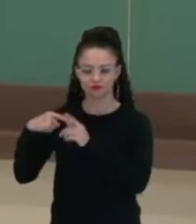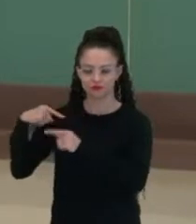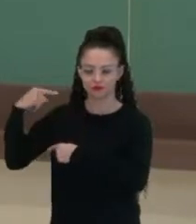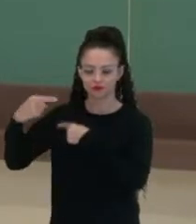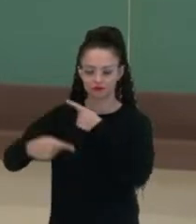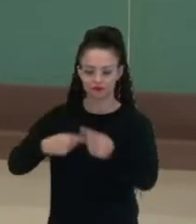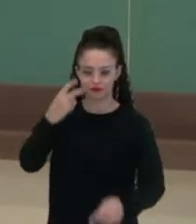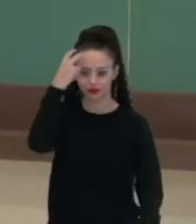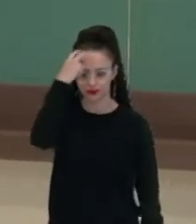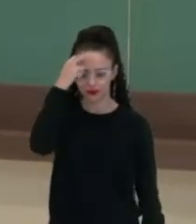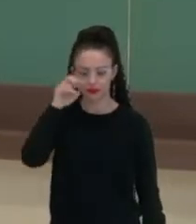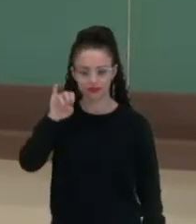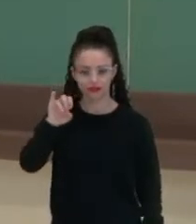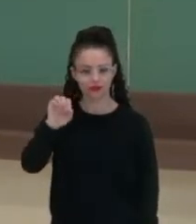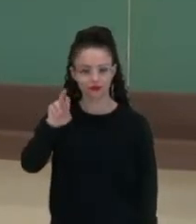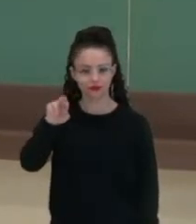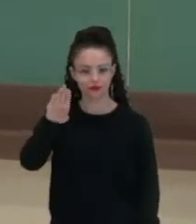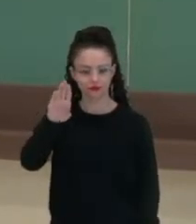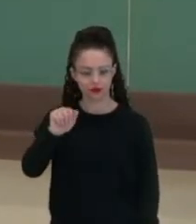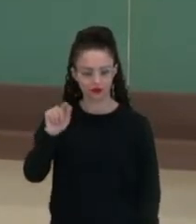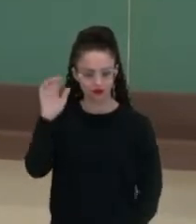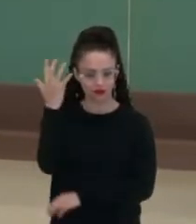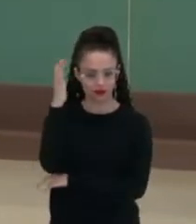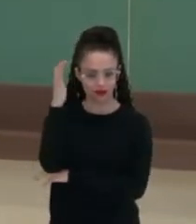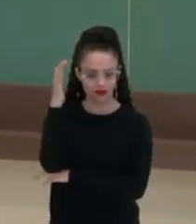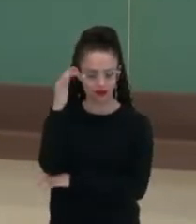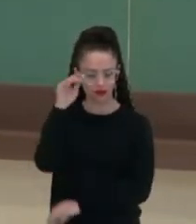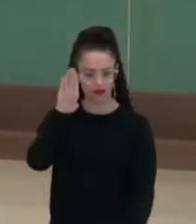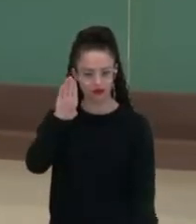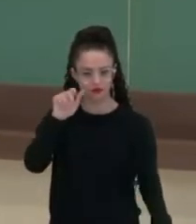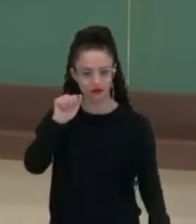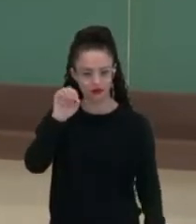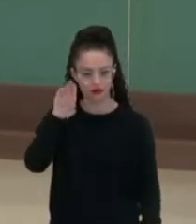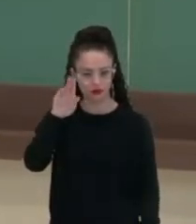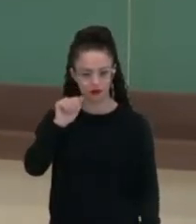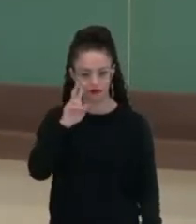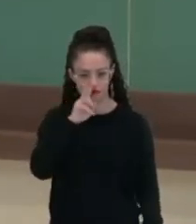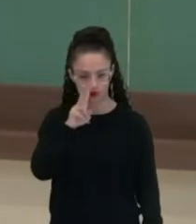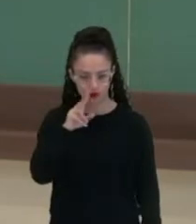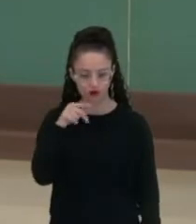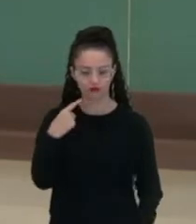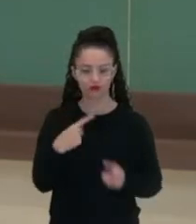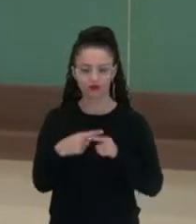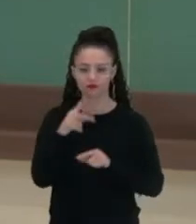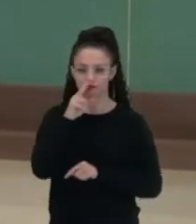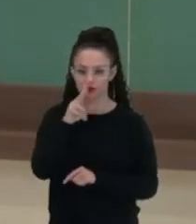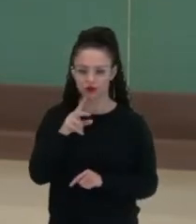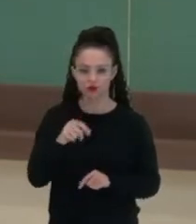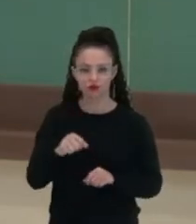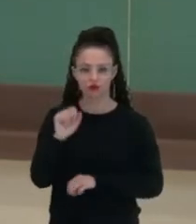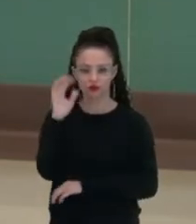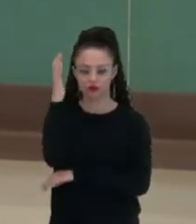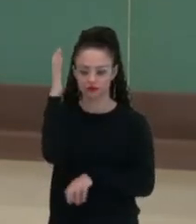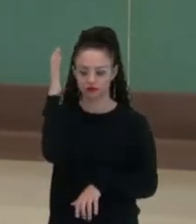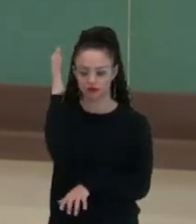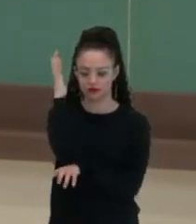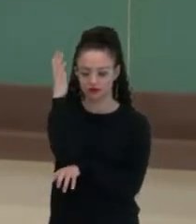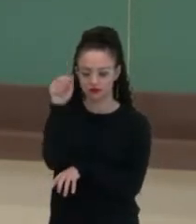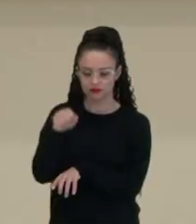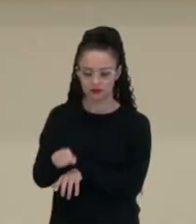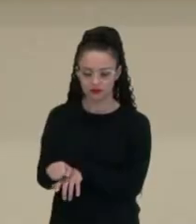cultura iorubá. Então, o baobá é muito forte na cultura iorubá, por essa força, por esse enraizamento, por